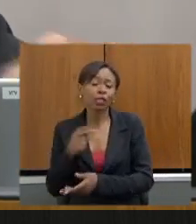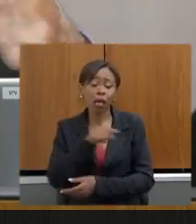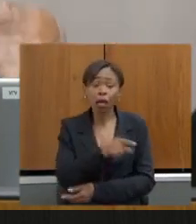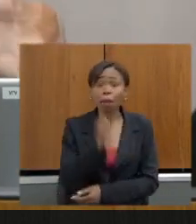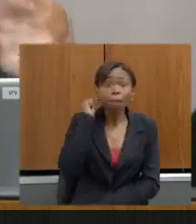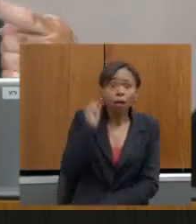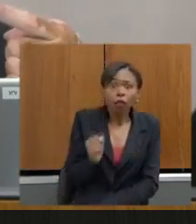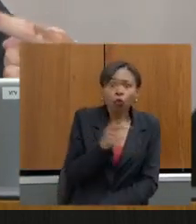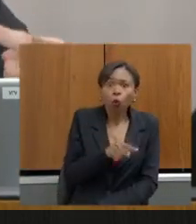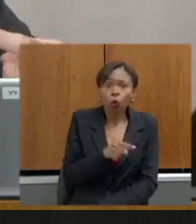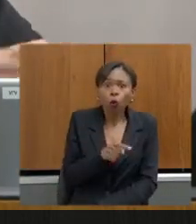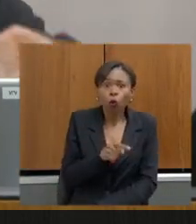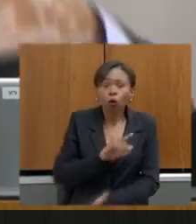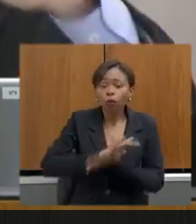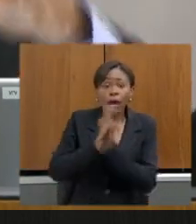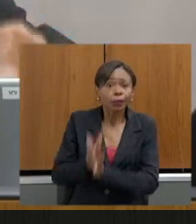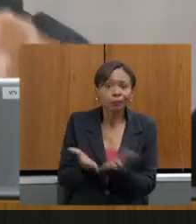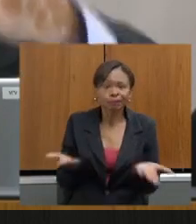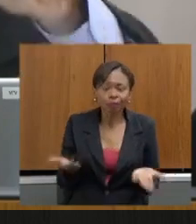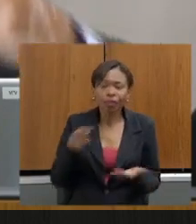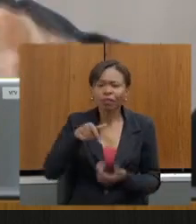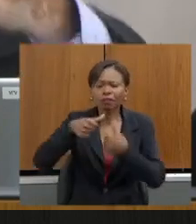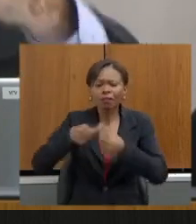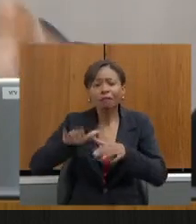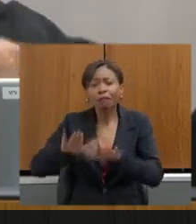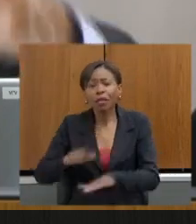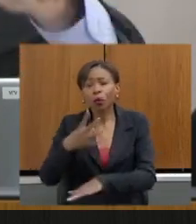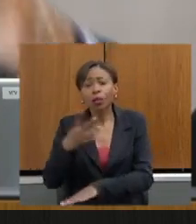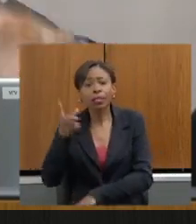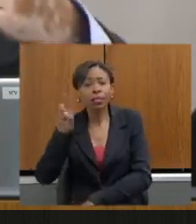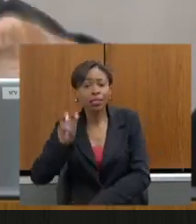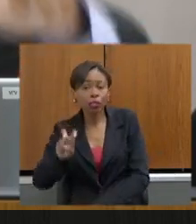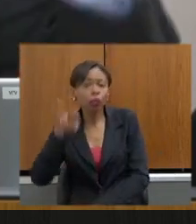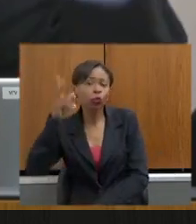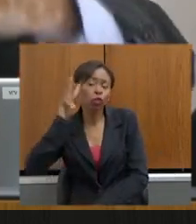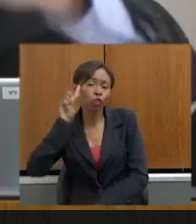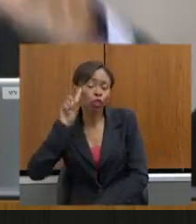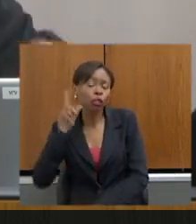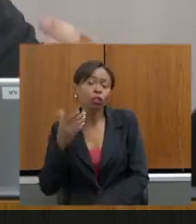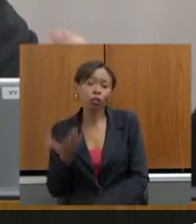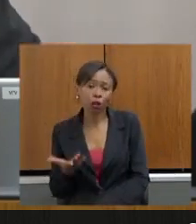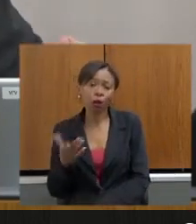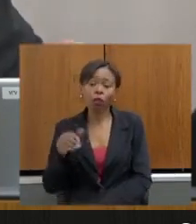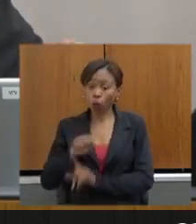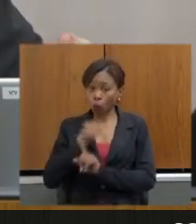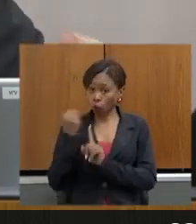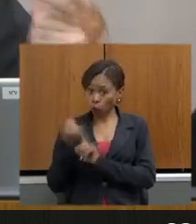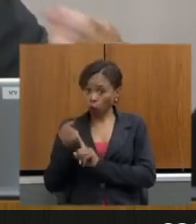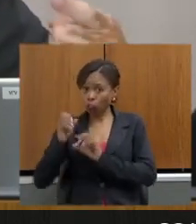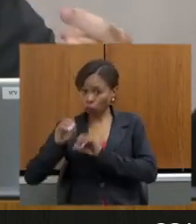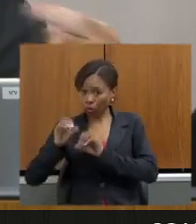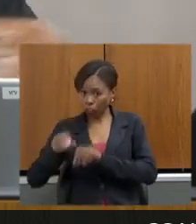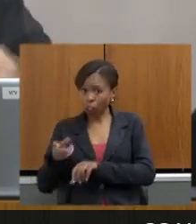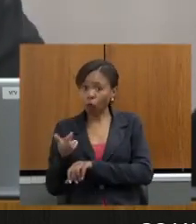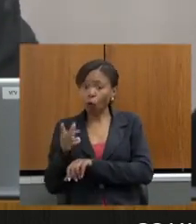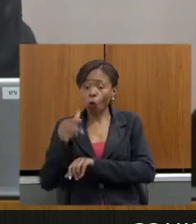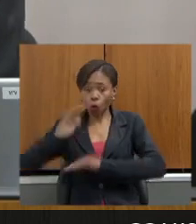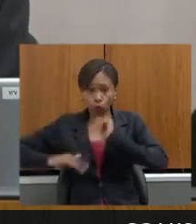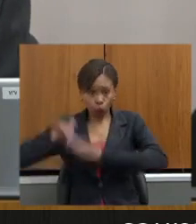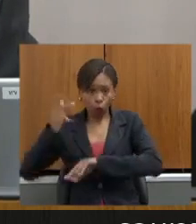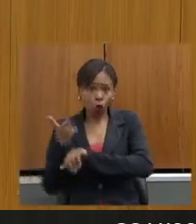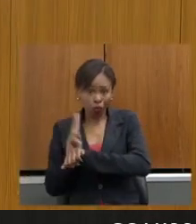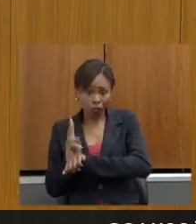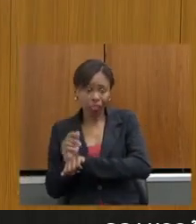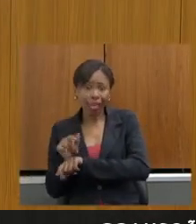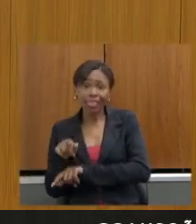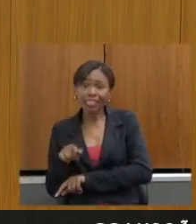os agentes ócio criativo lidam com bandidos perigosos quanto mais sagrado e ainda bem que eu falo